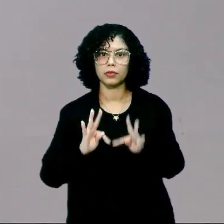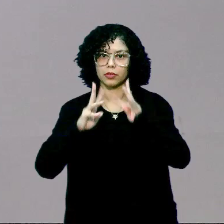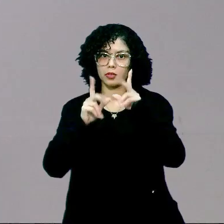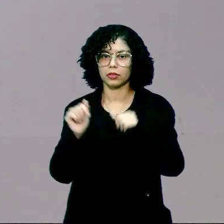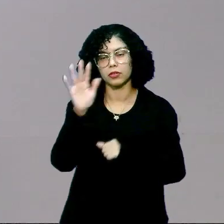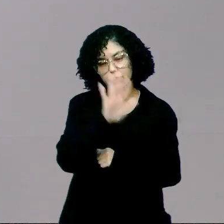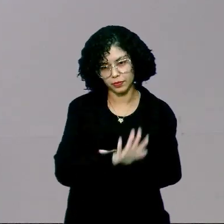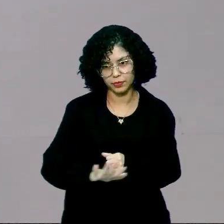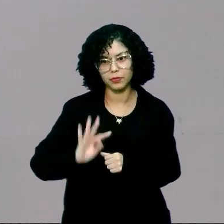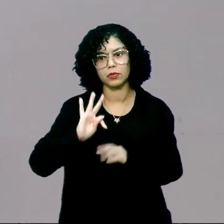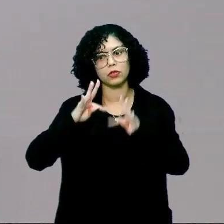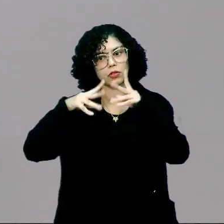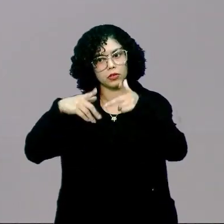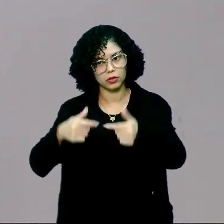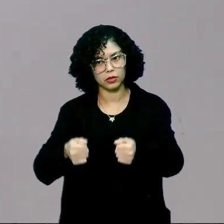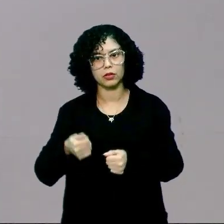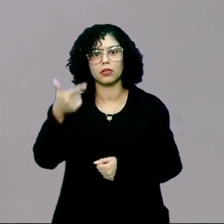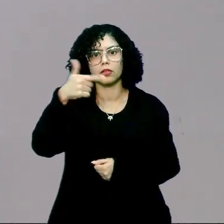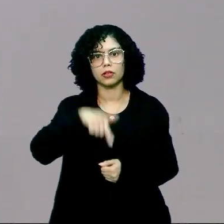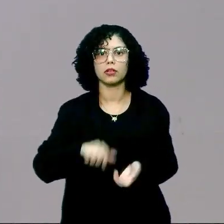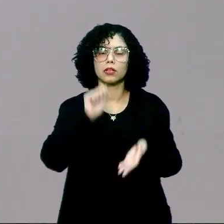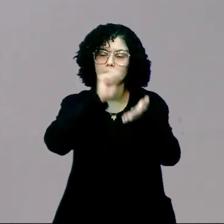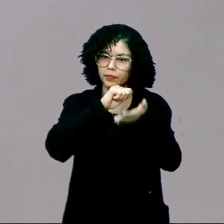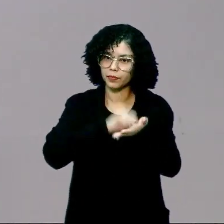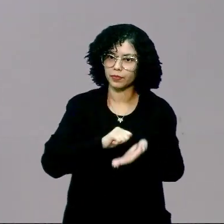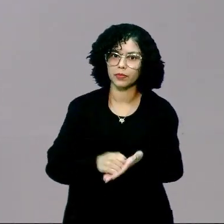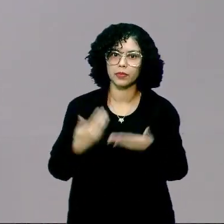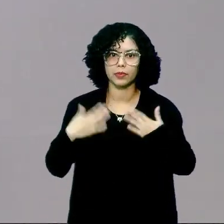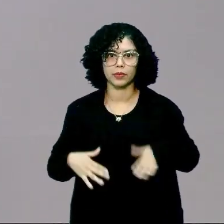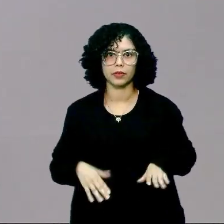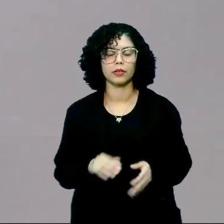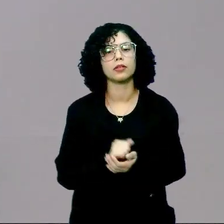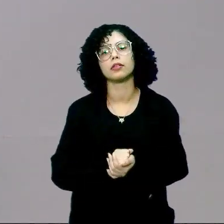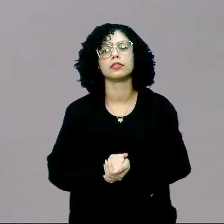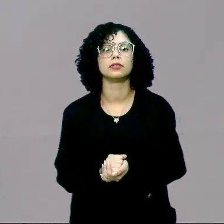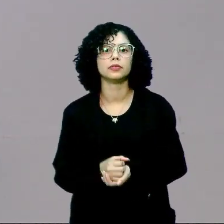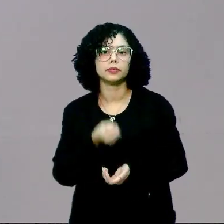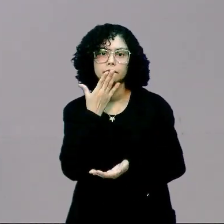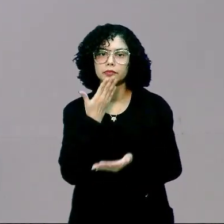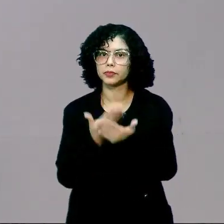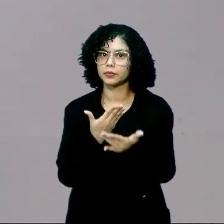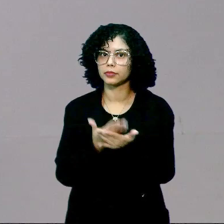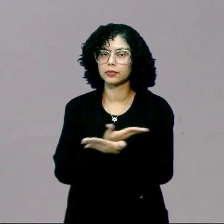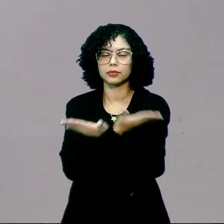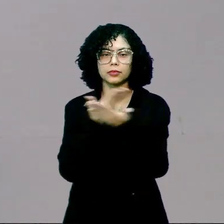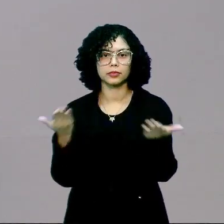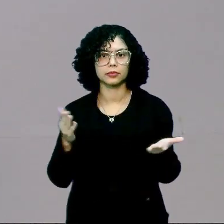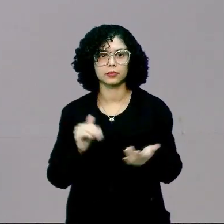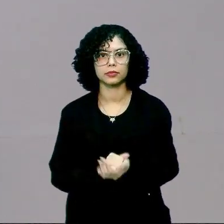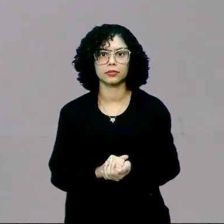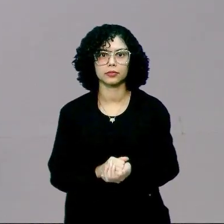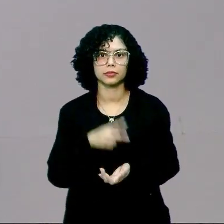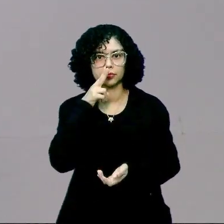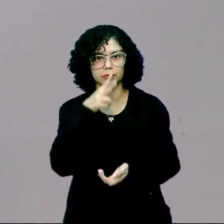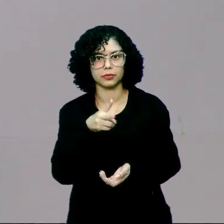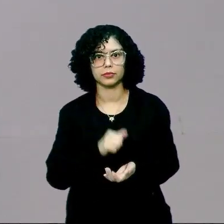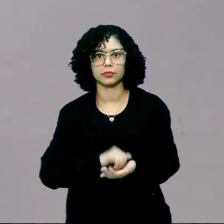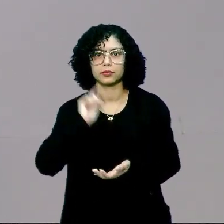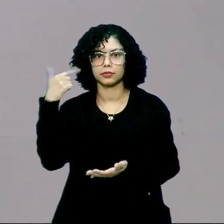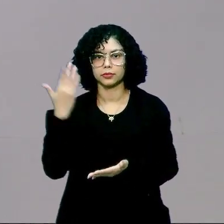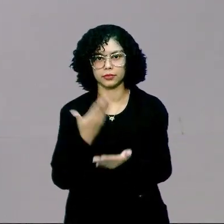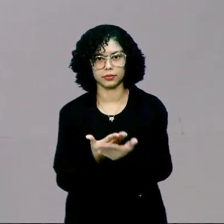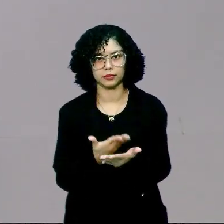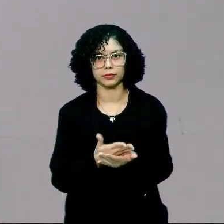todas elas de novo, tomando nota, né, com muita calma. Bons estudos para você e a gente se vê